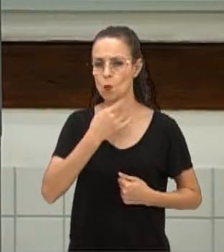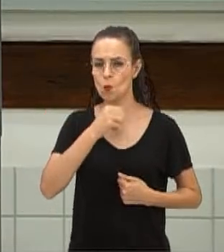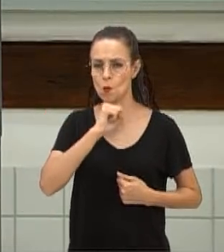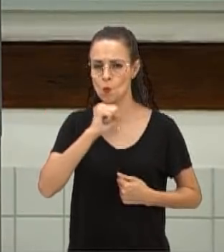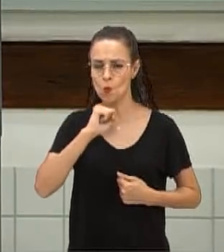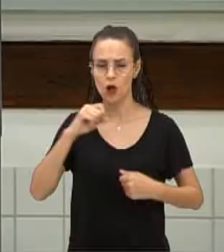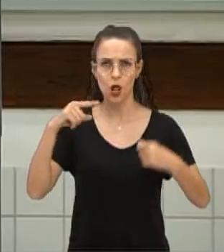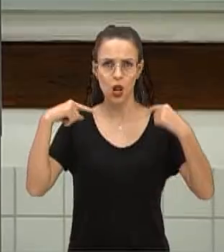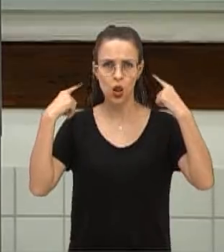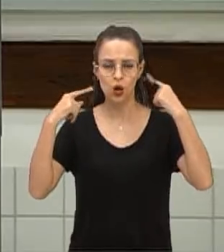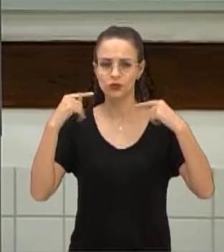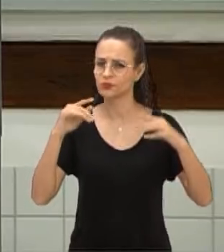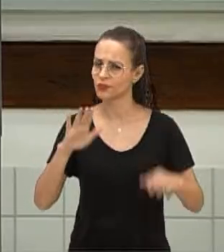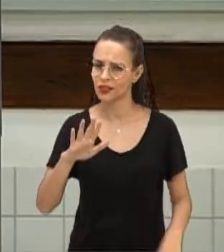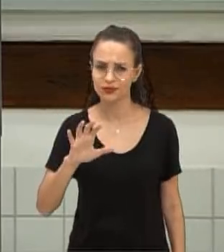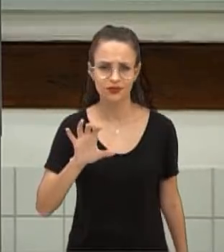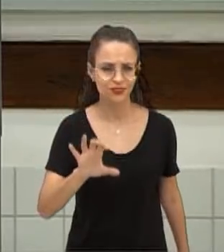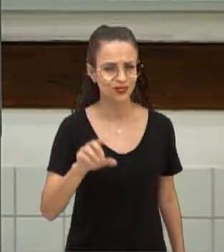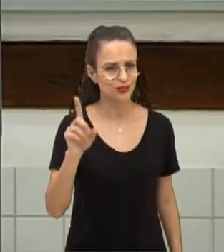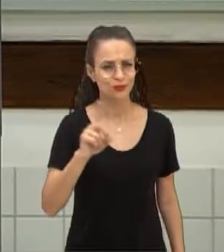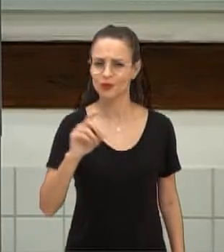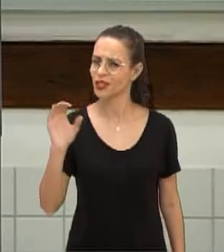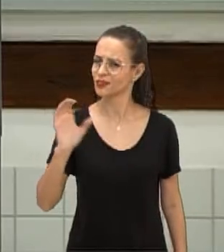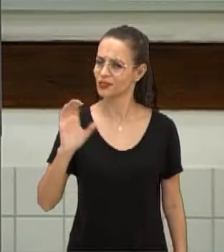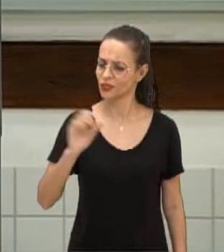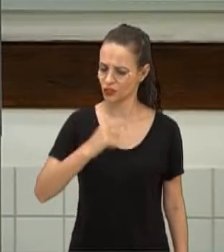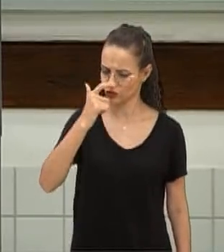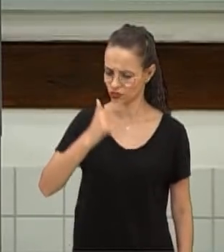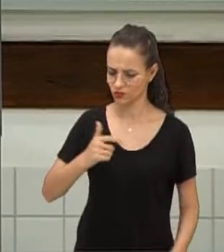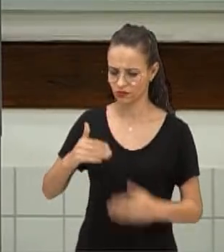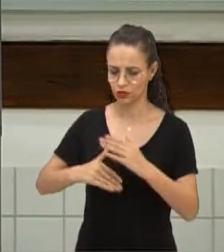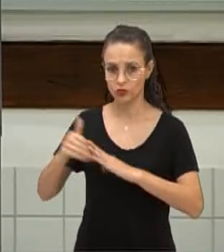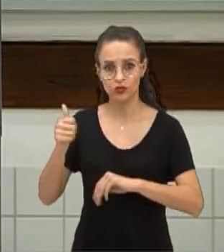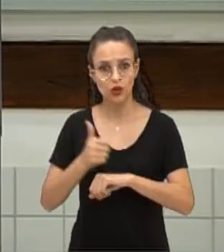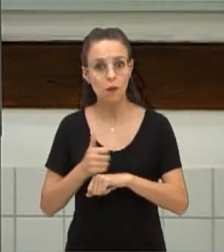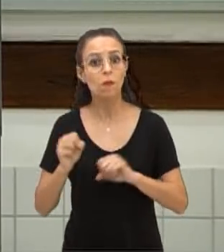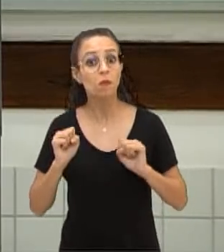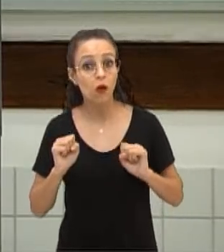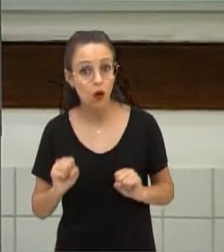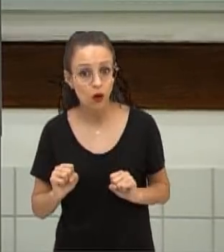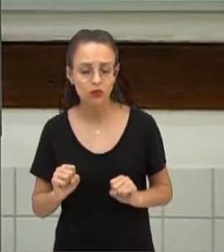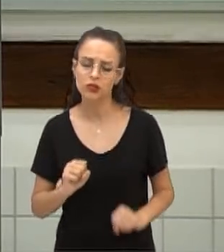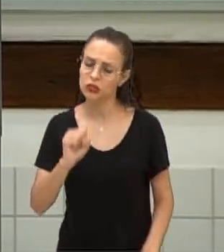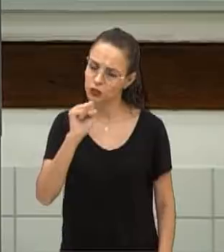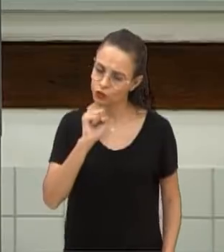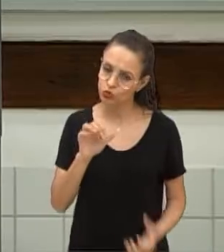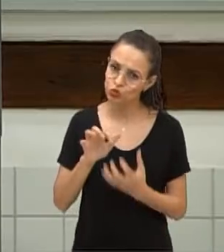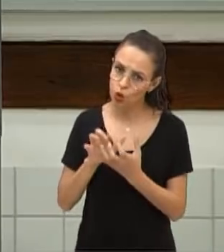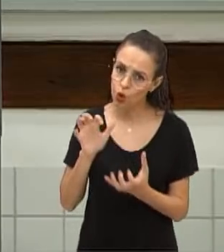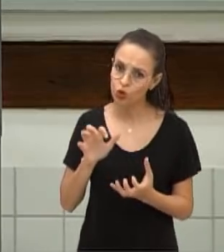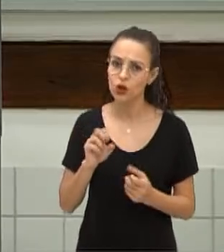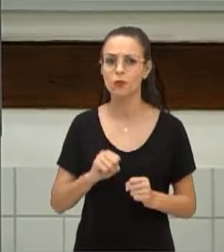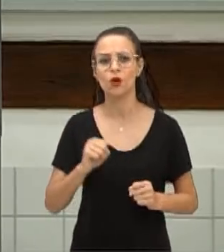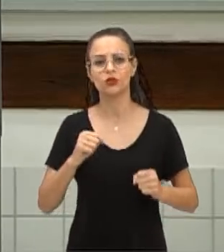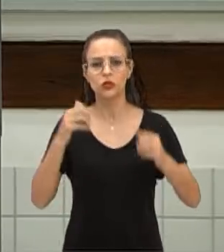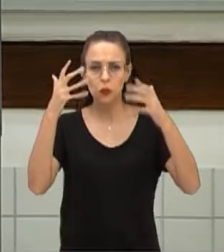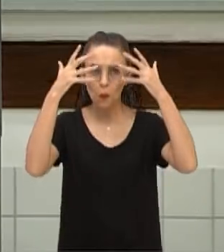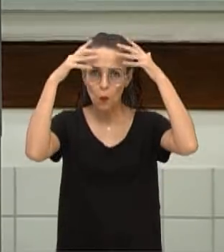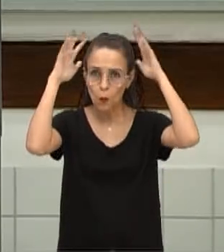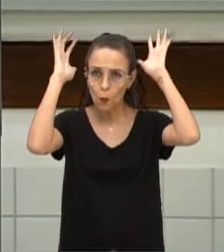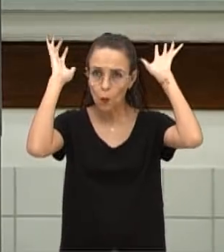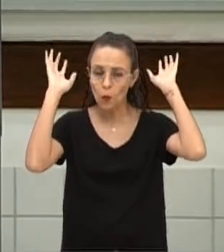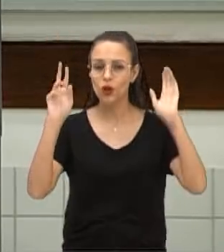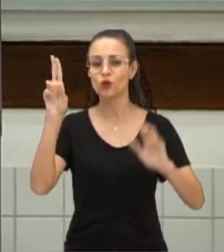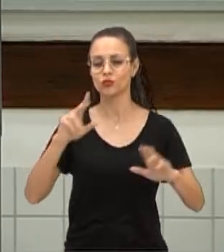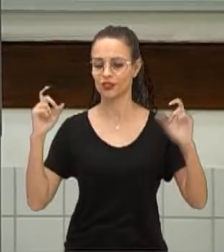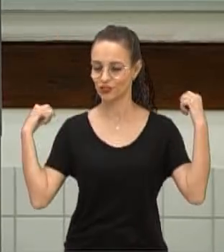na verdade essa não é a imagem do cientista. Pode até ser. Ele pode até ser idoso, ele pode até ter o cabelo espalhado e usar